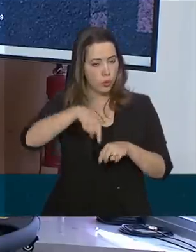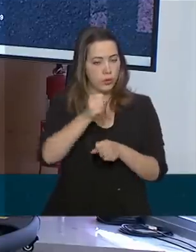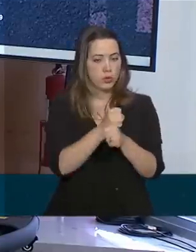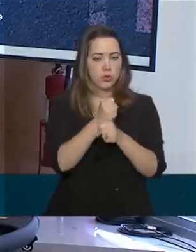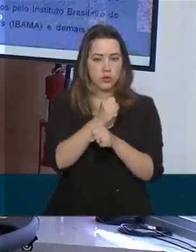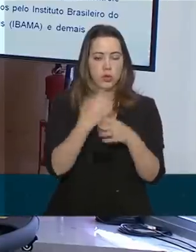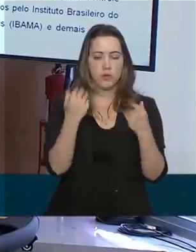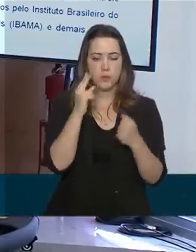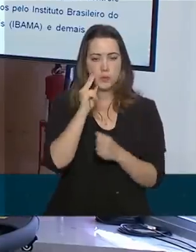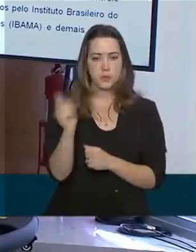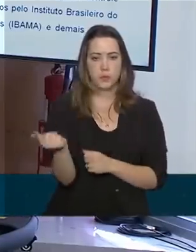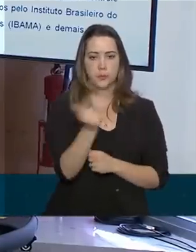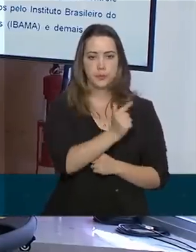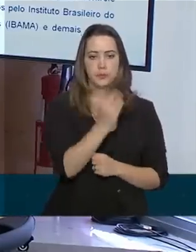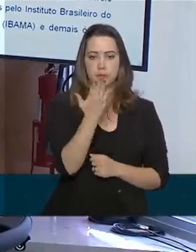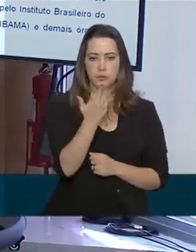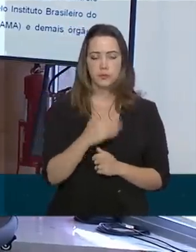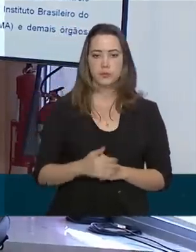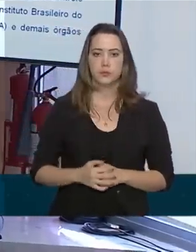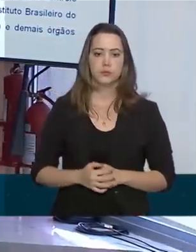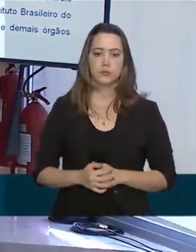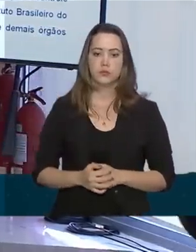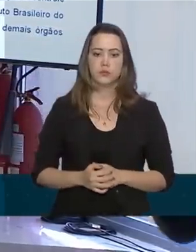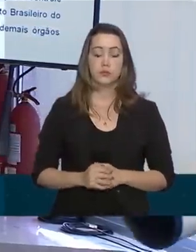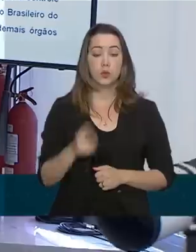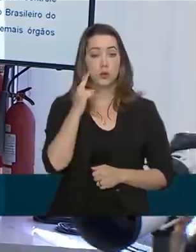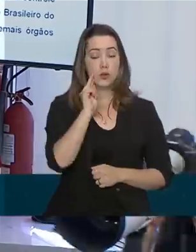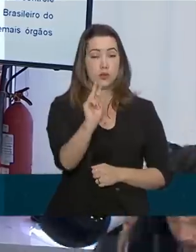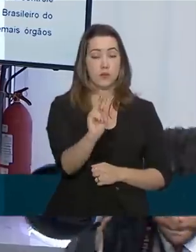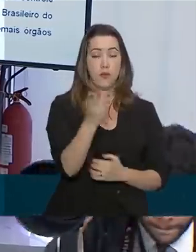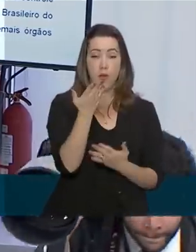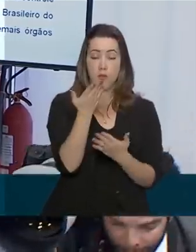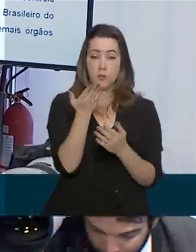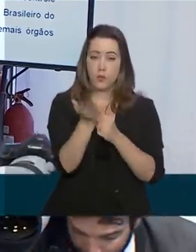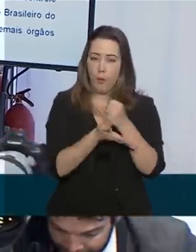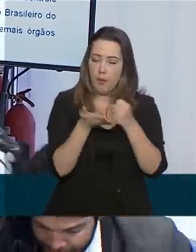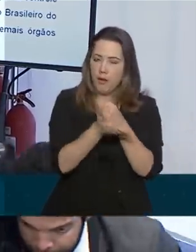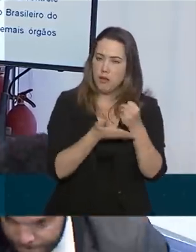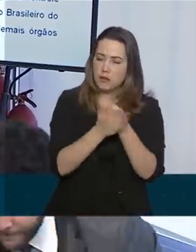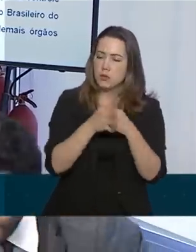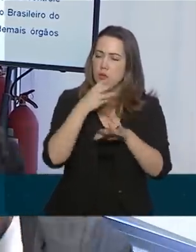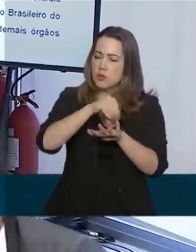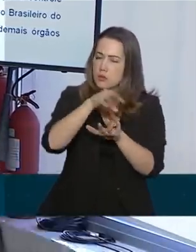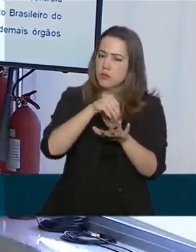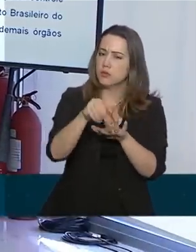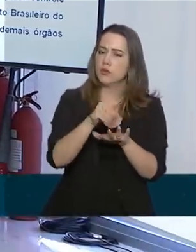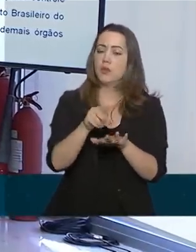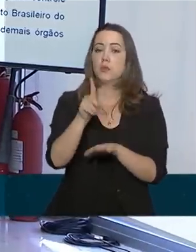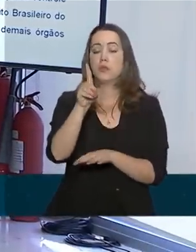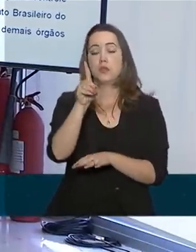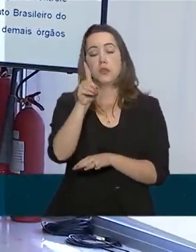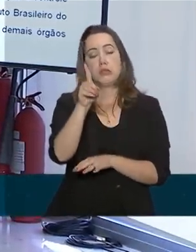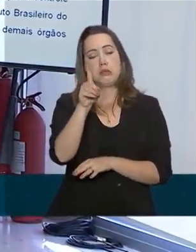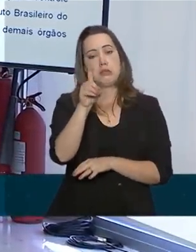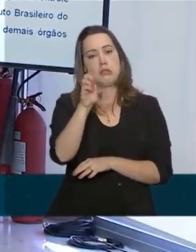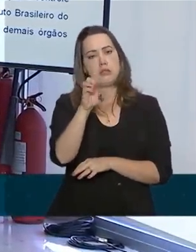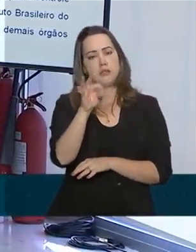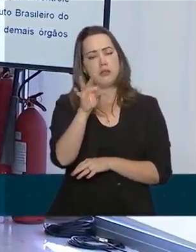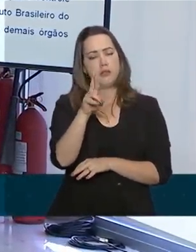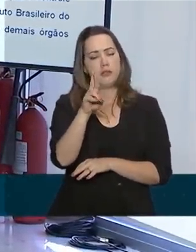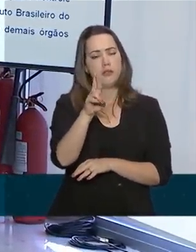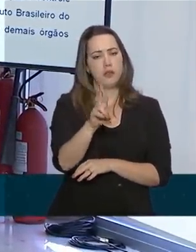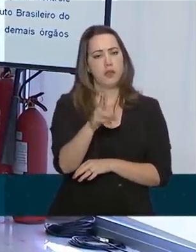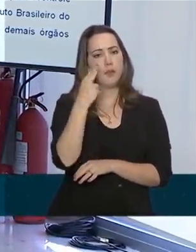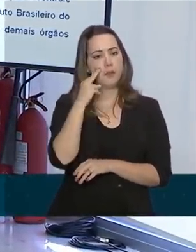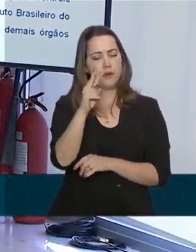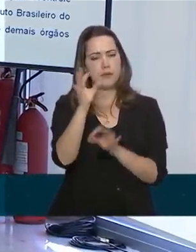passar o primeiro slide favor nós avaliamos com base nas informações do de terra e justamente para